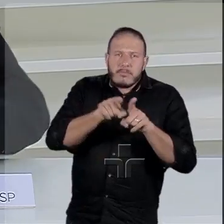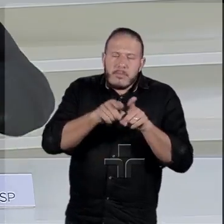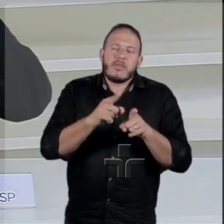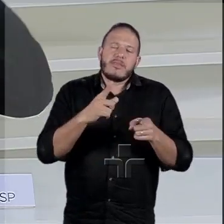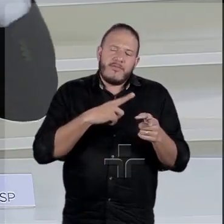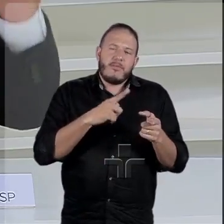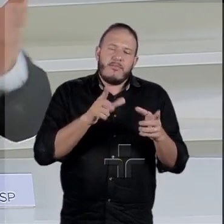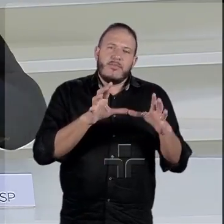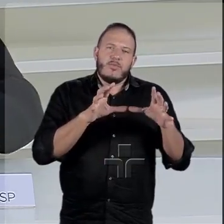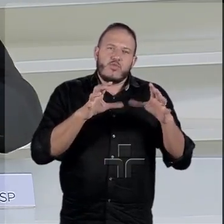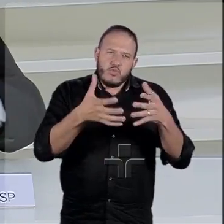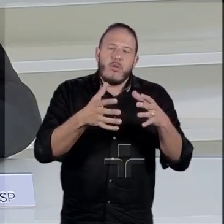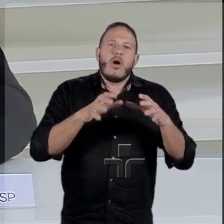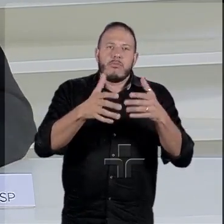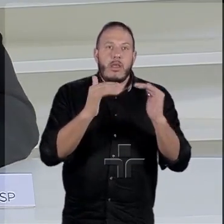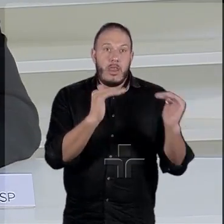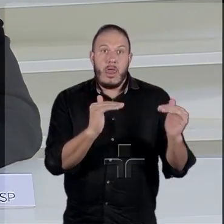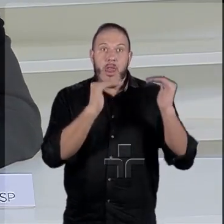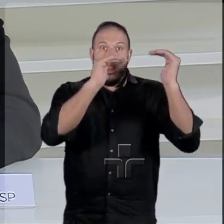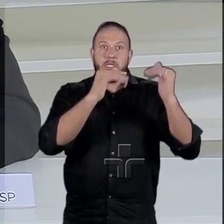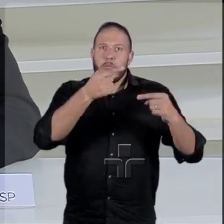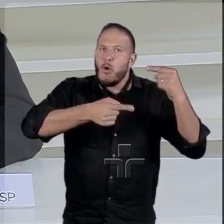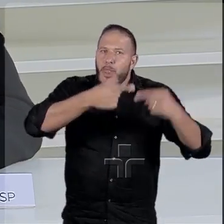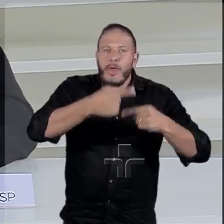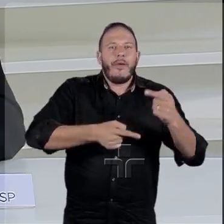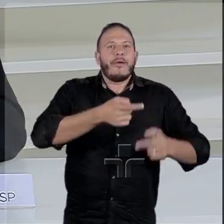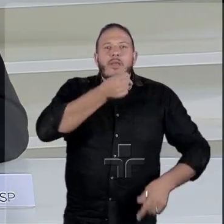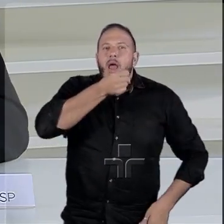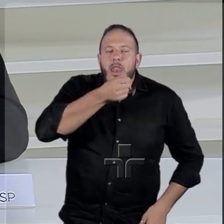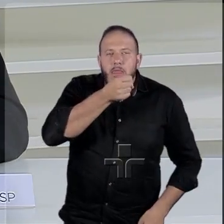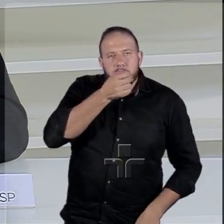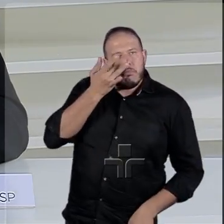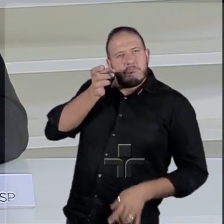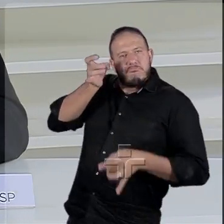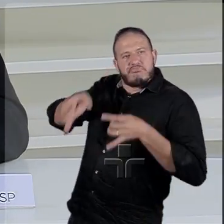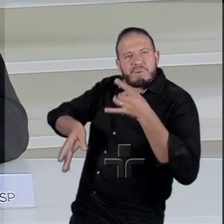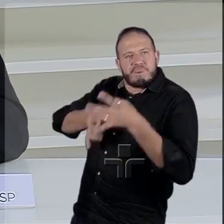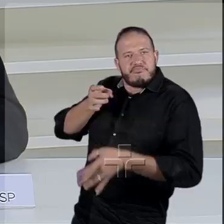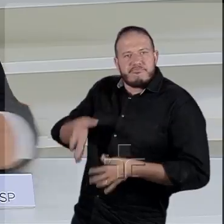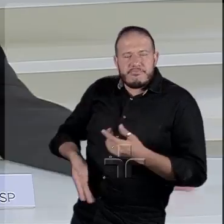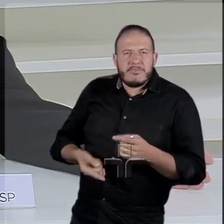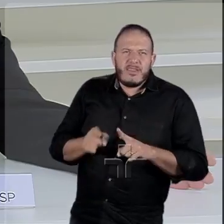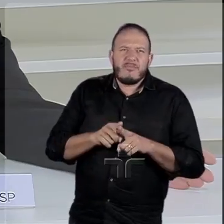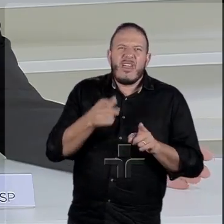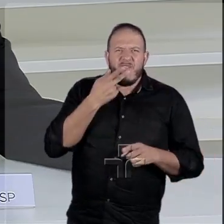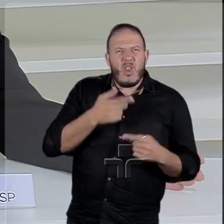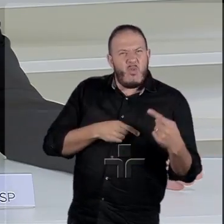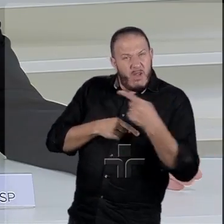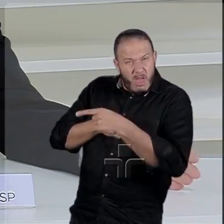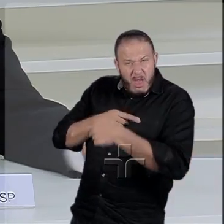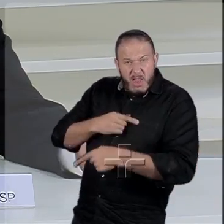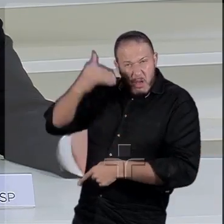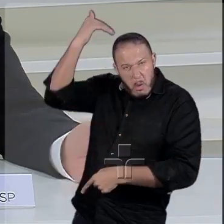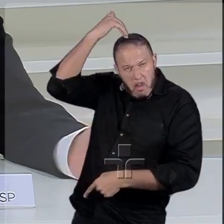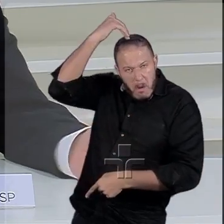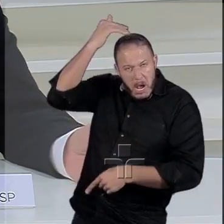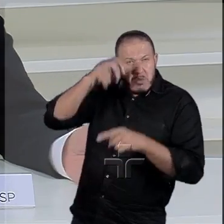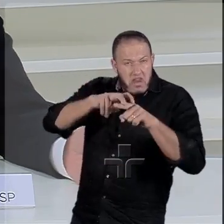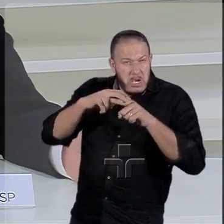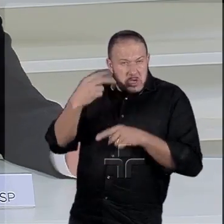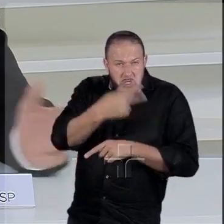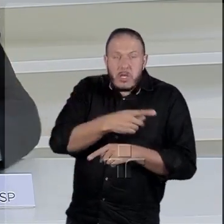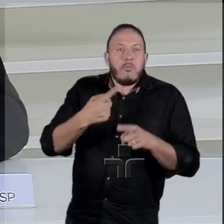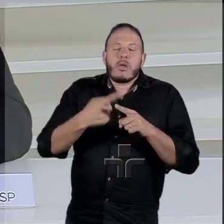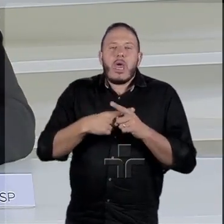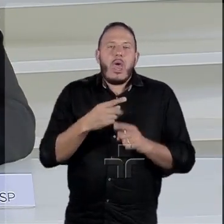digamos assim, por elites políticas, imprensa, uma série de coisas, que até chegou a dizer que ele era responsável por aquilo, dado que ele não tinha